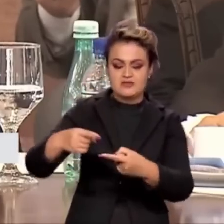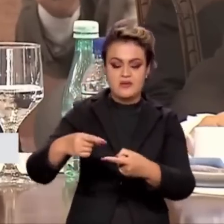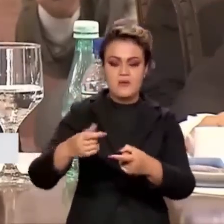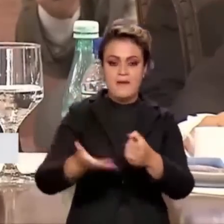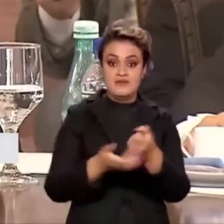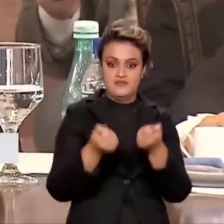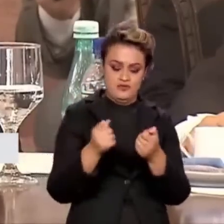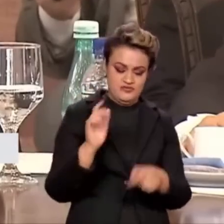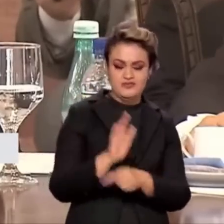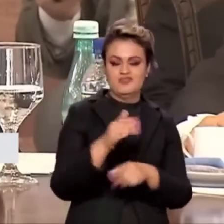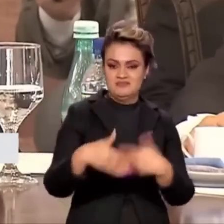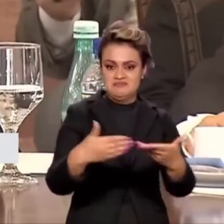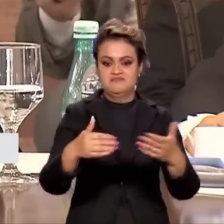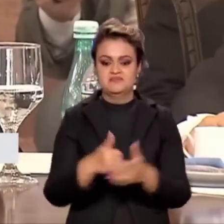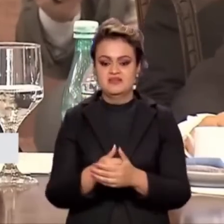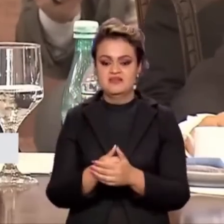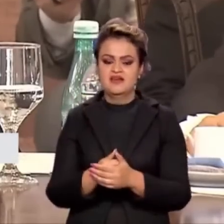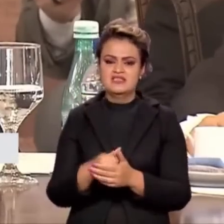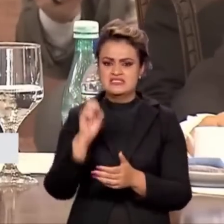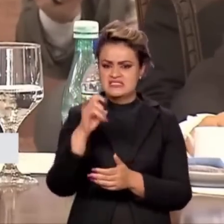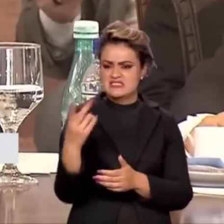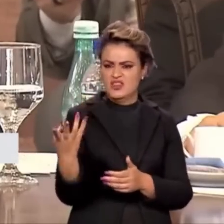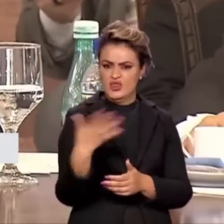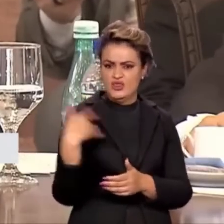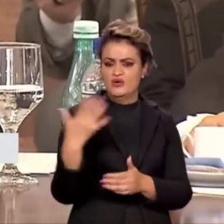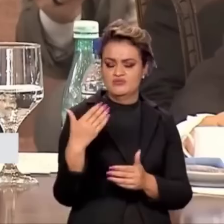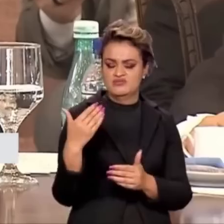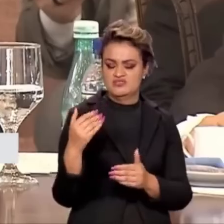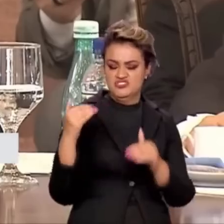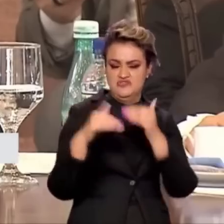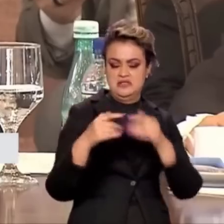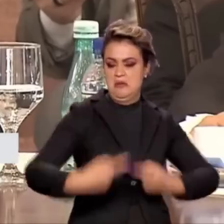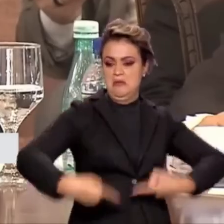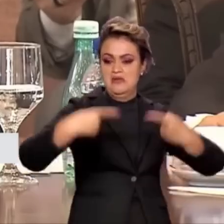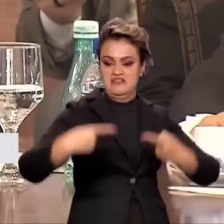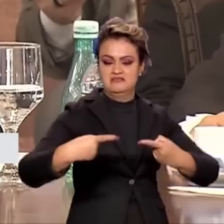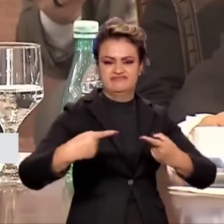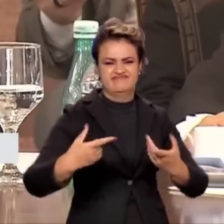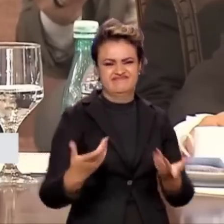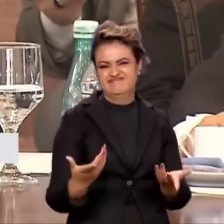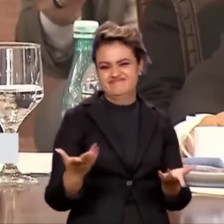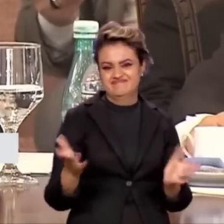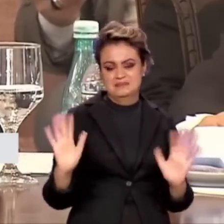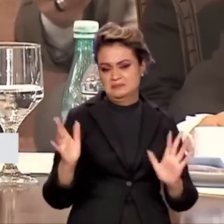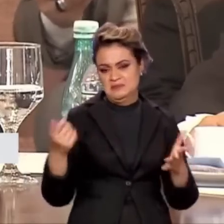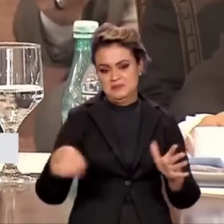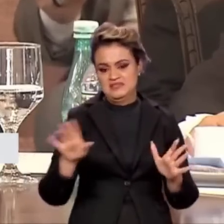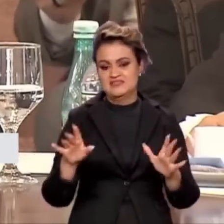Permitir que as divergências se imponham teria um custo elevado, além de desperdiçar o mundo que já